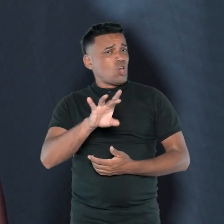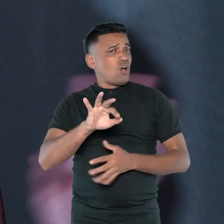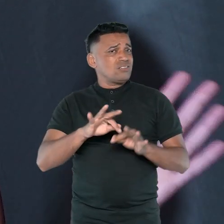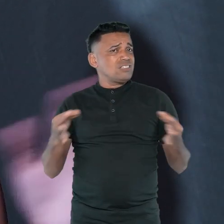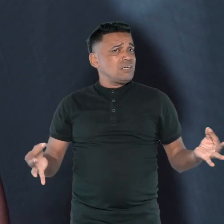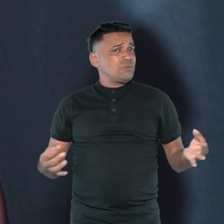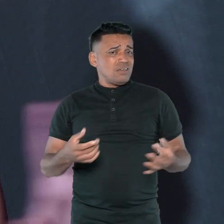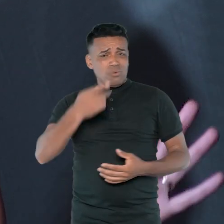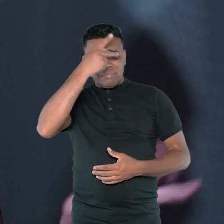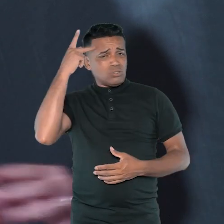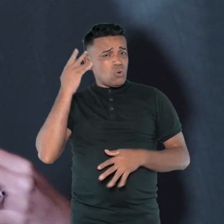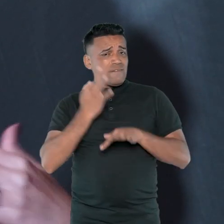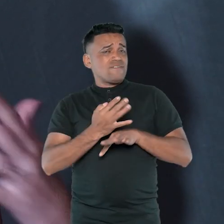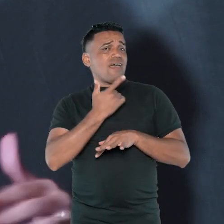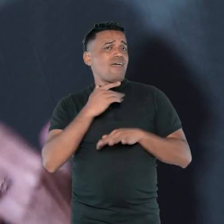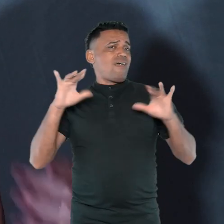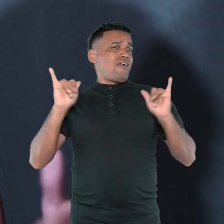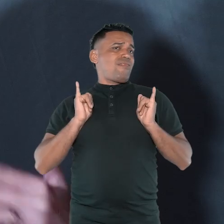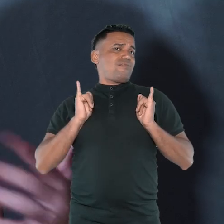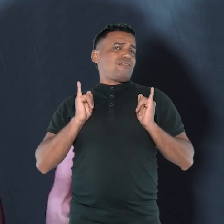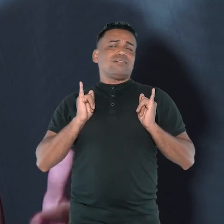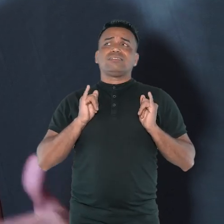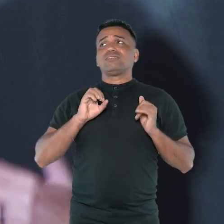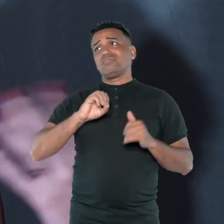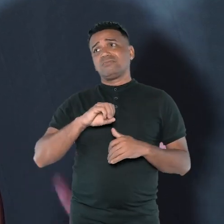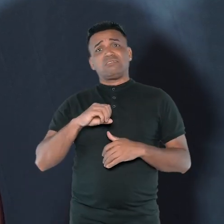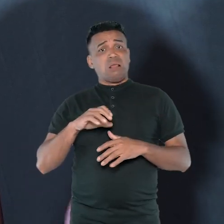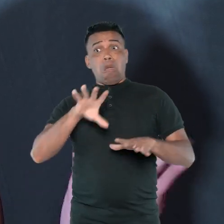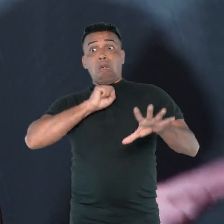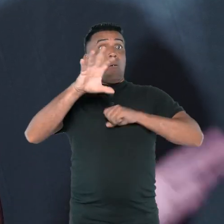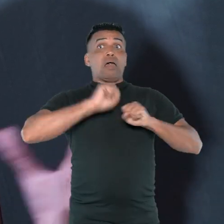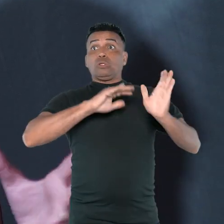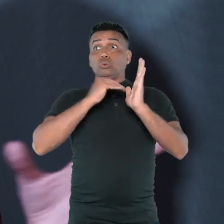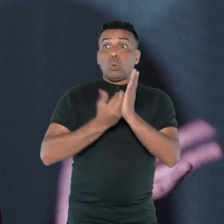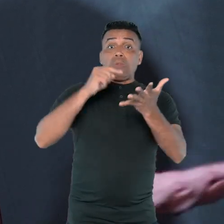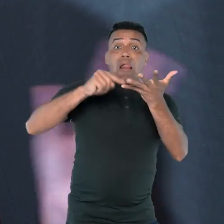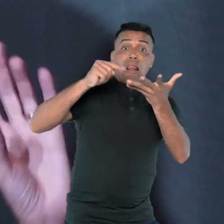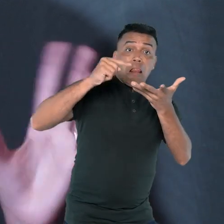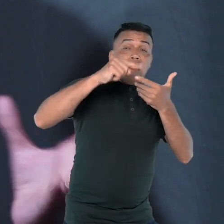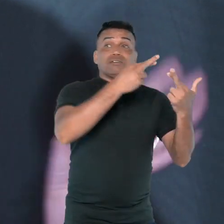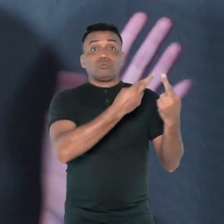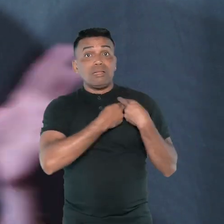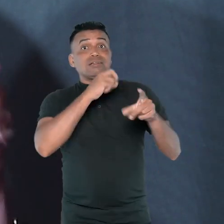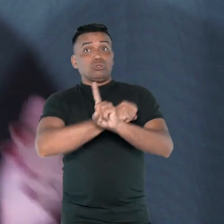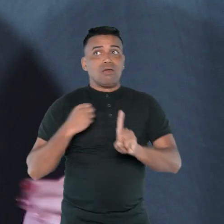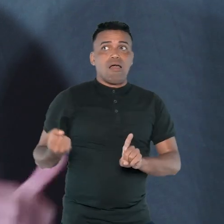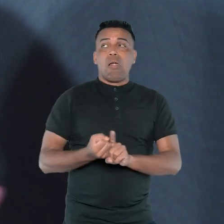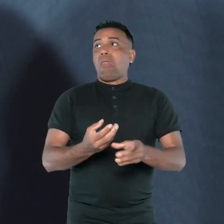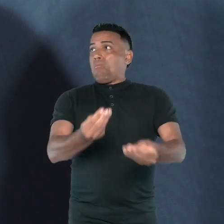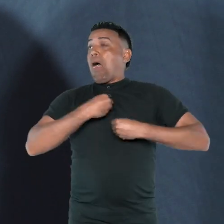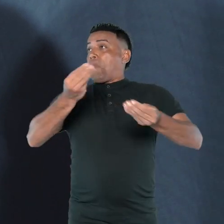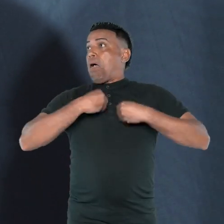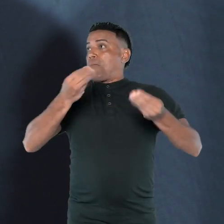né? Tipo assim, queria só não ter de me ocupar de tudo isso, porque não necessariamente esses lugares sociais muito bem colocados